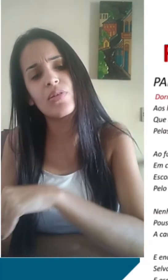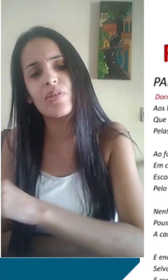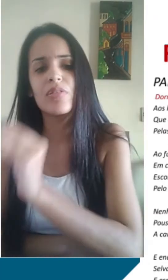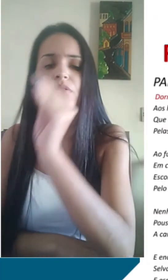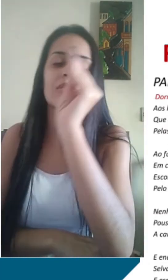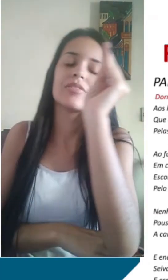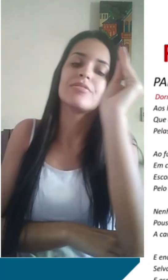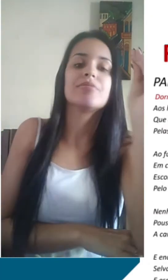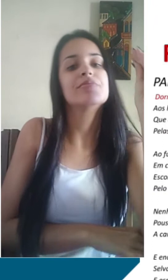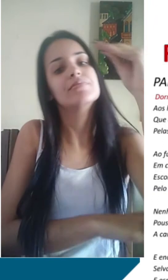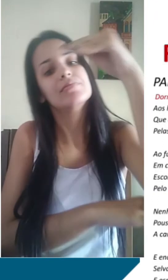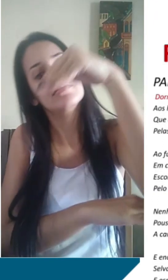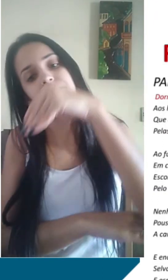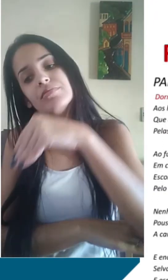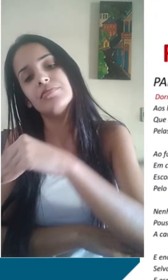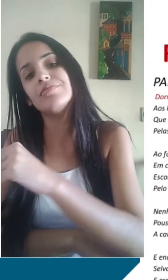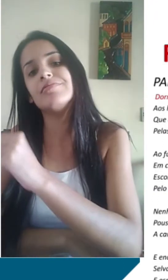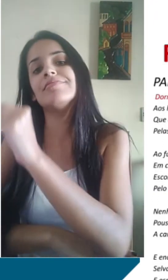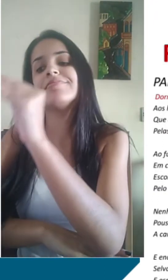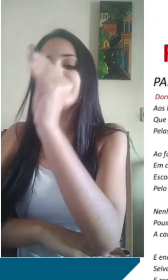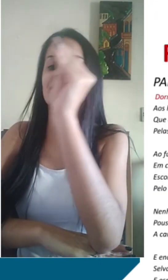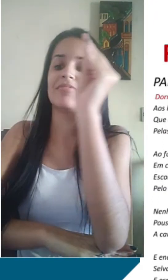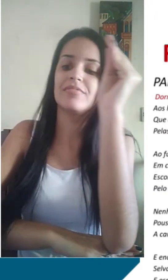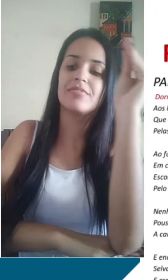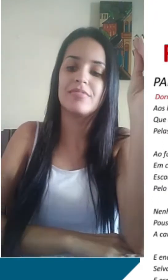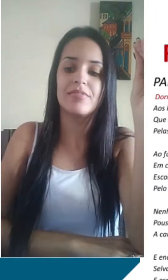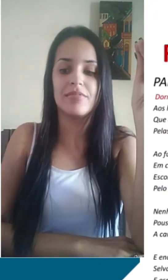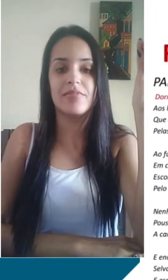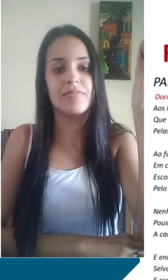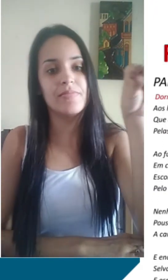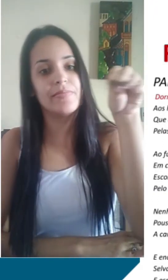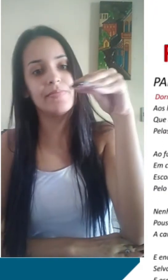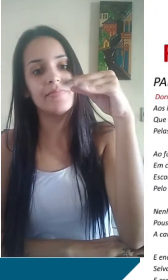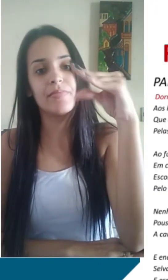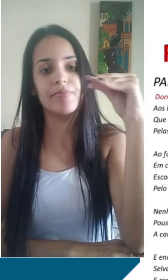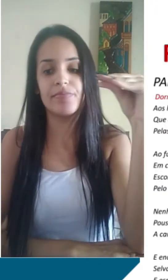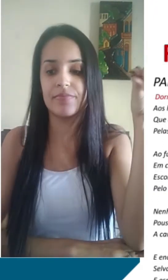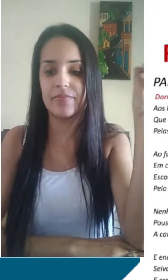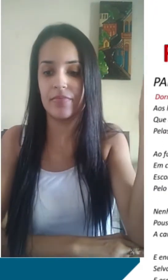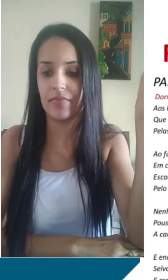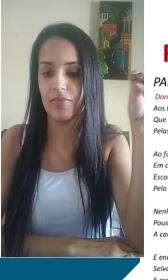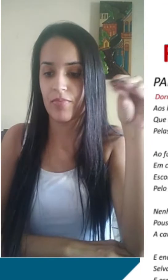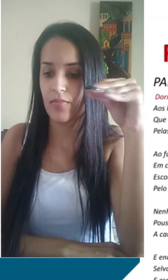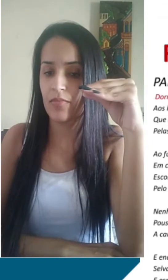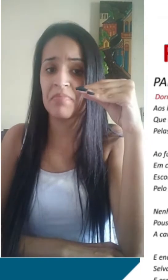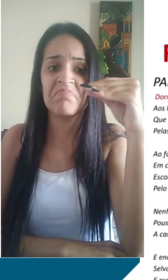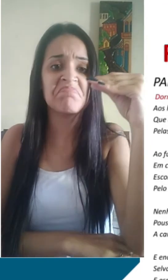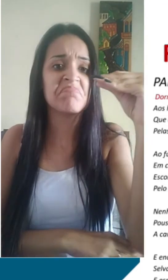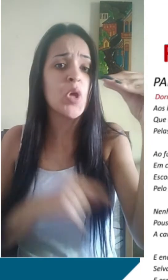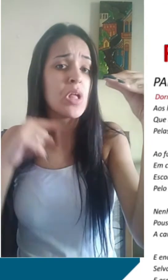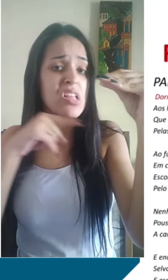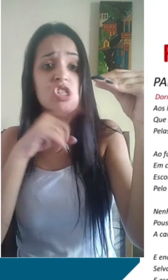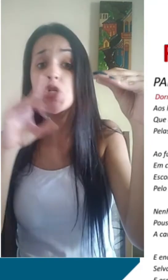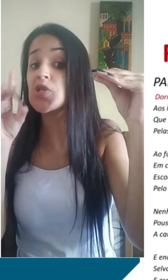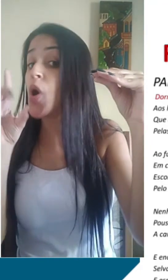manso, pelo claro cristal do límpido regato. Nenhuma ave sequer sobre a